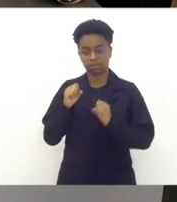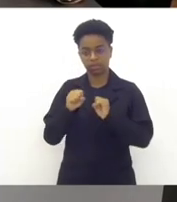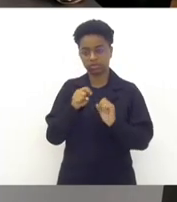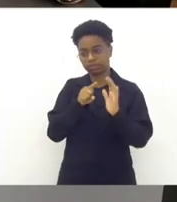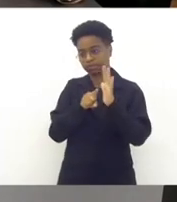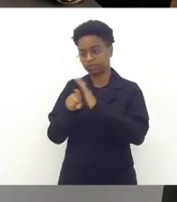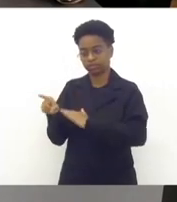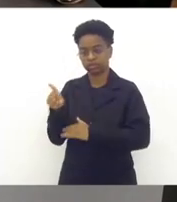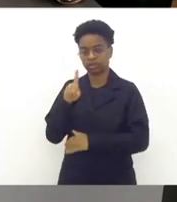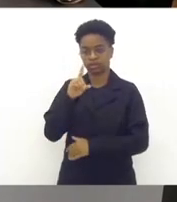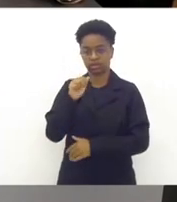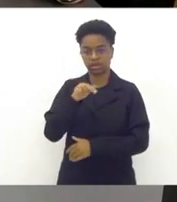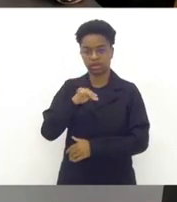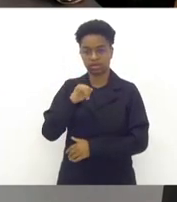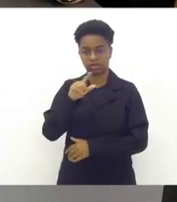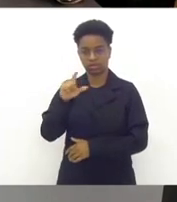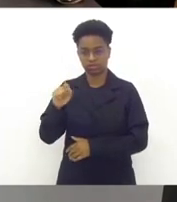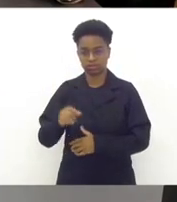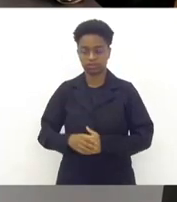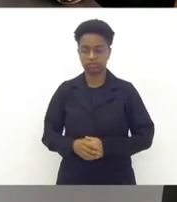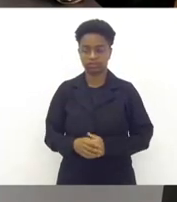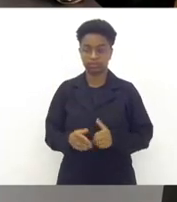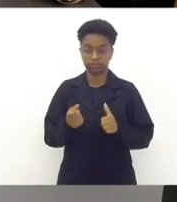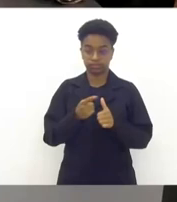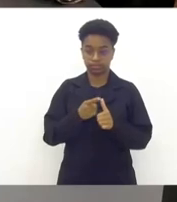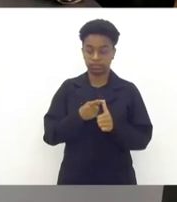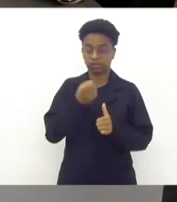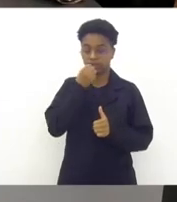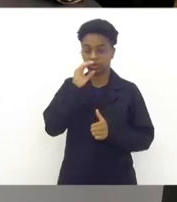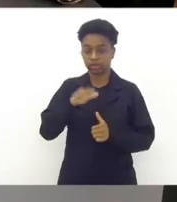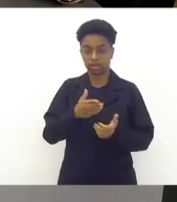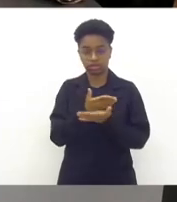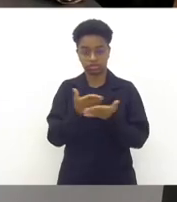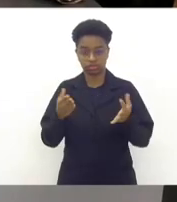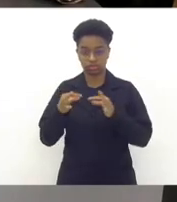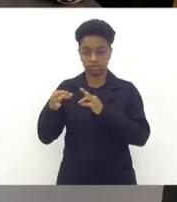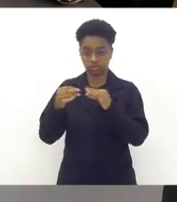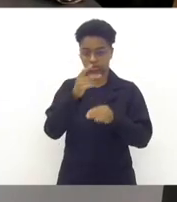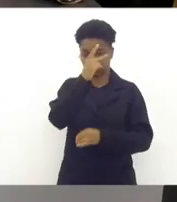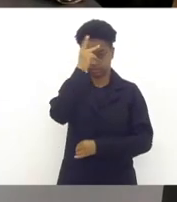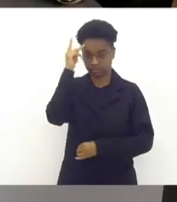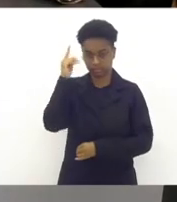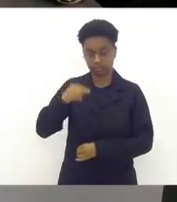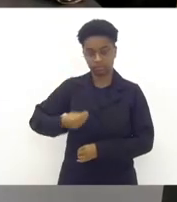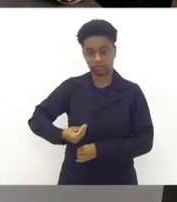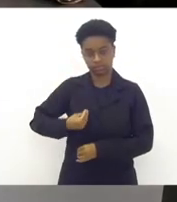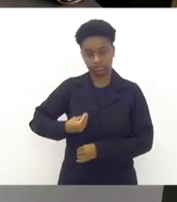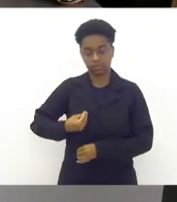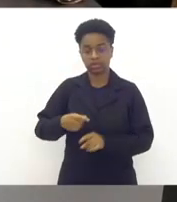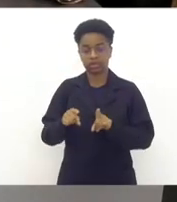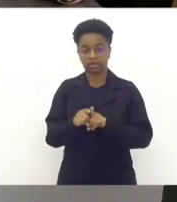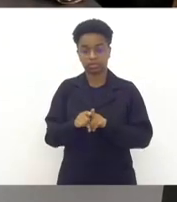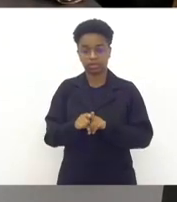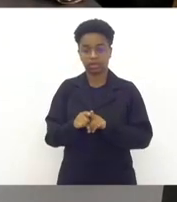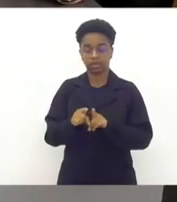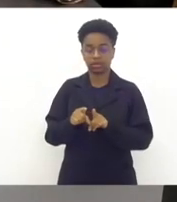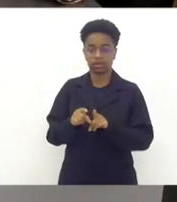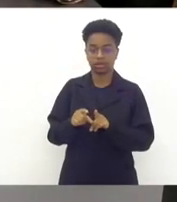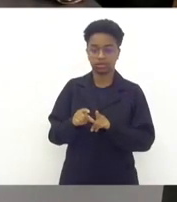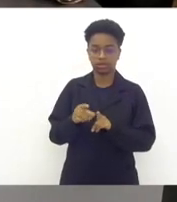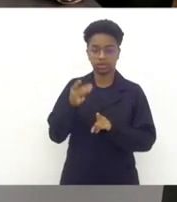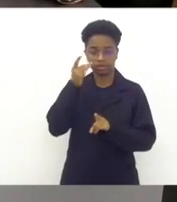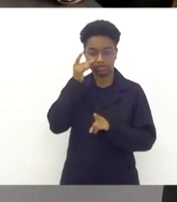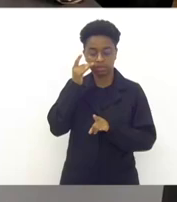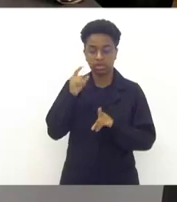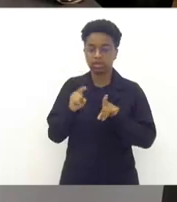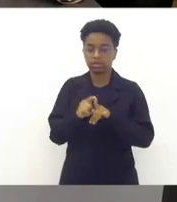ao Danilo. Primeiramente, boa tarde a todas as pessoas, as que estão aqui presencialmente e